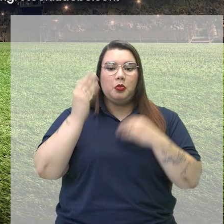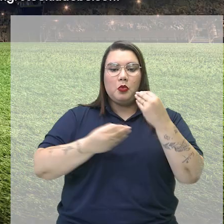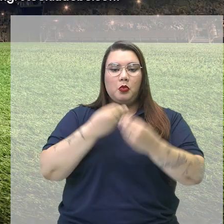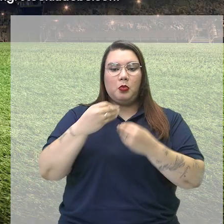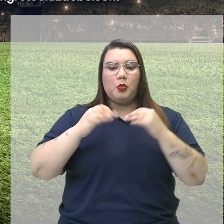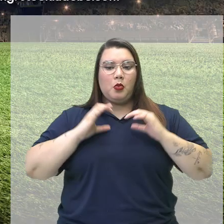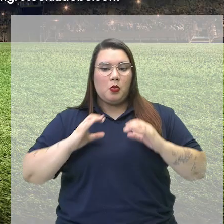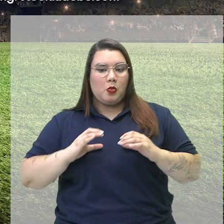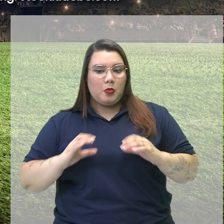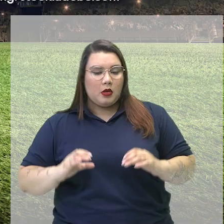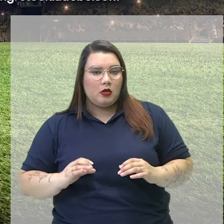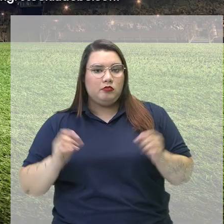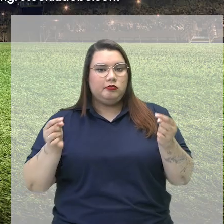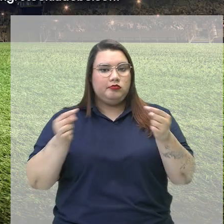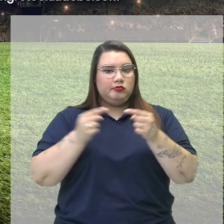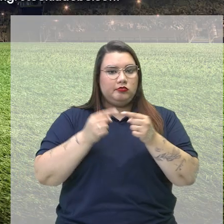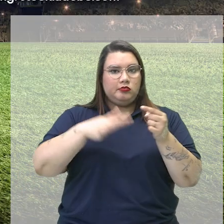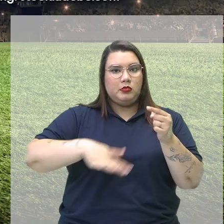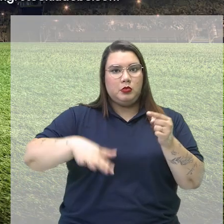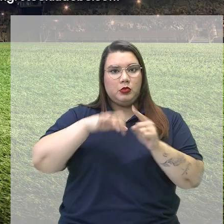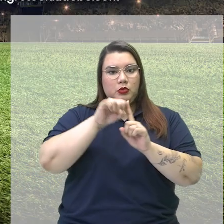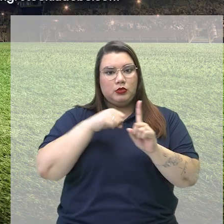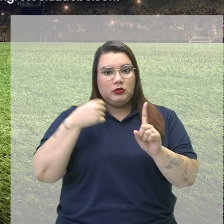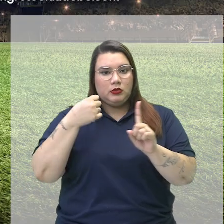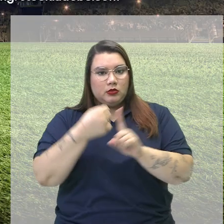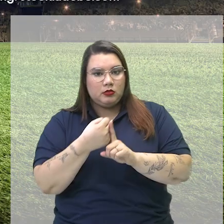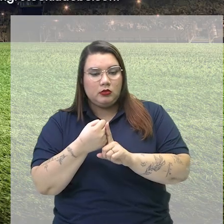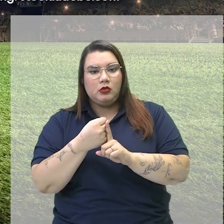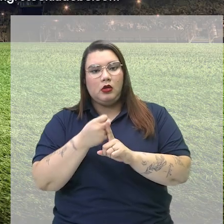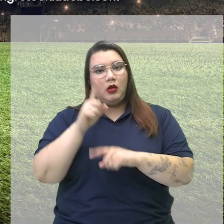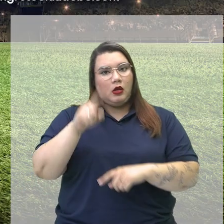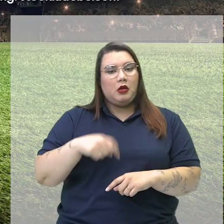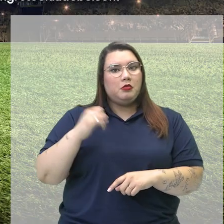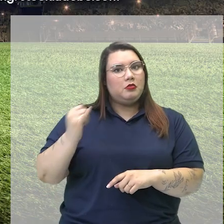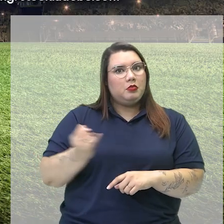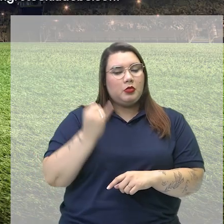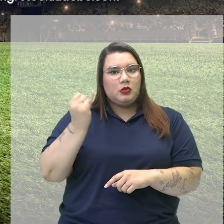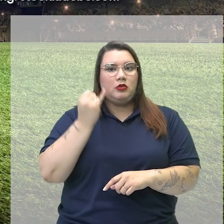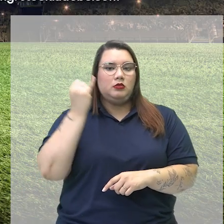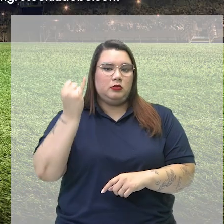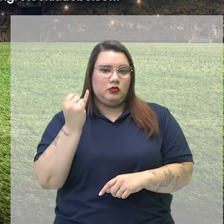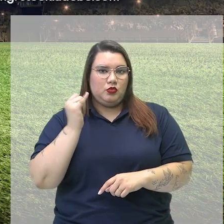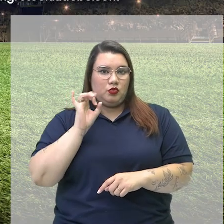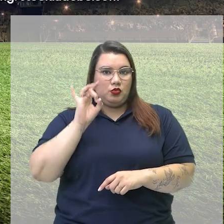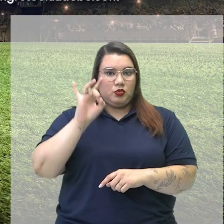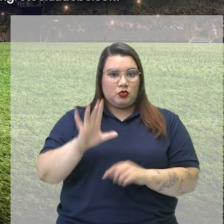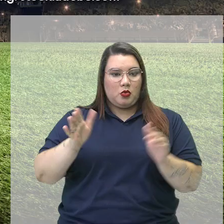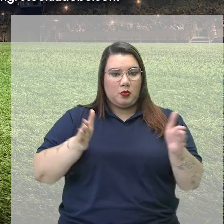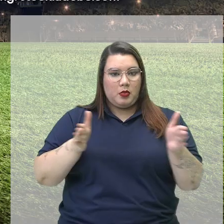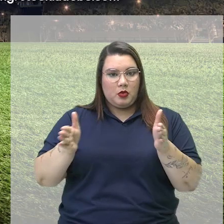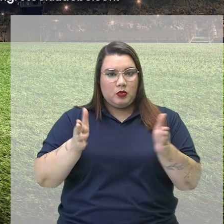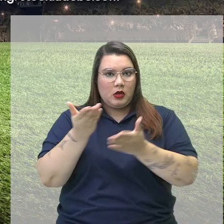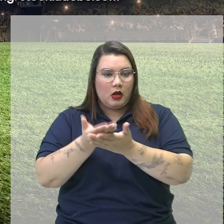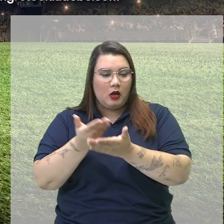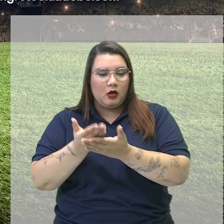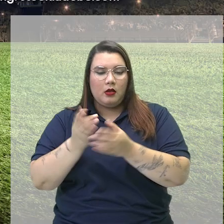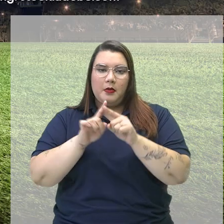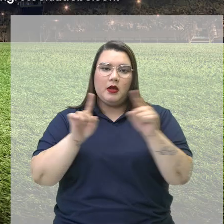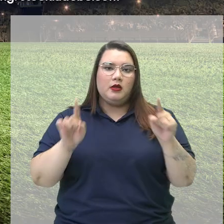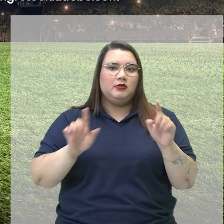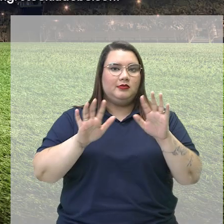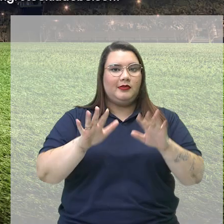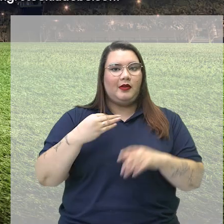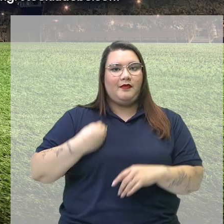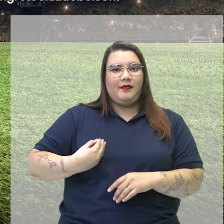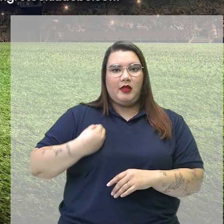se comportar no meio social. E isso é super importante, não só no período escolar, mas principalmente para